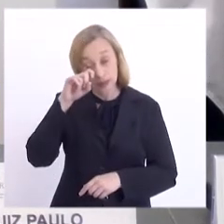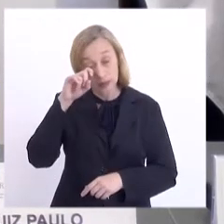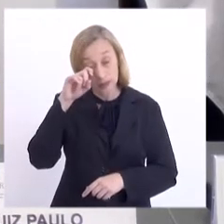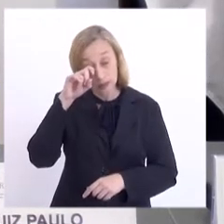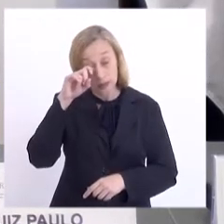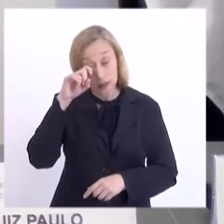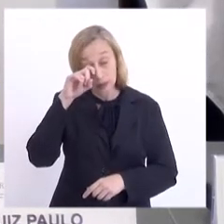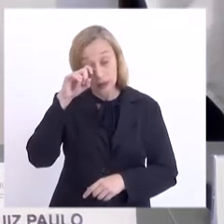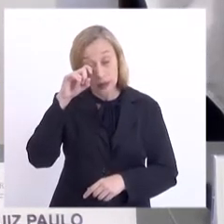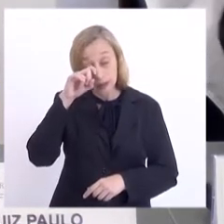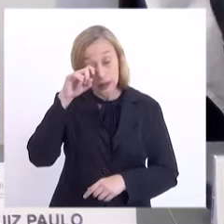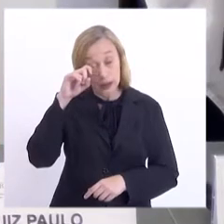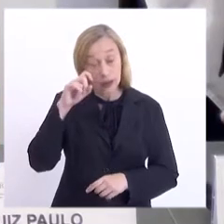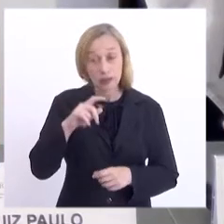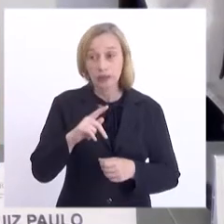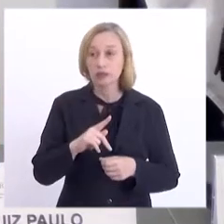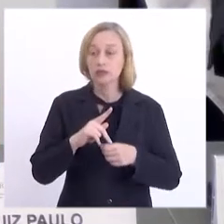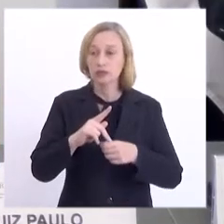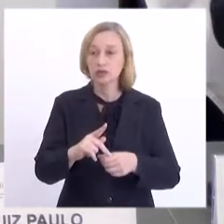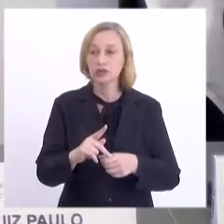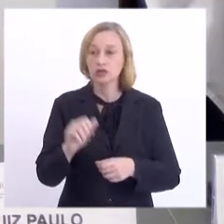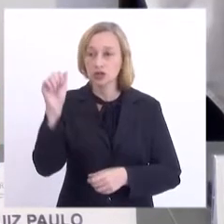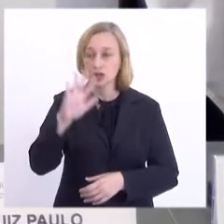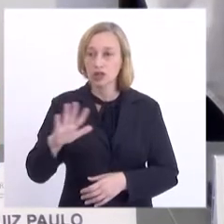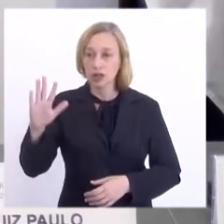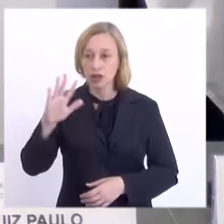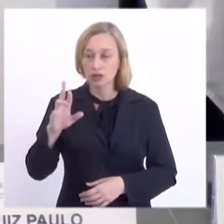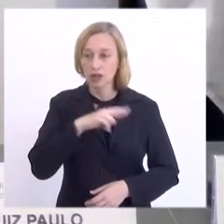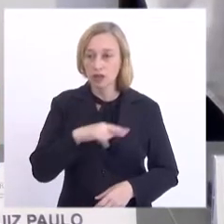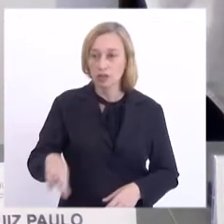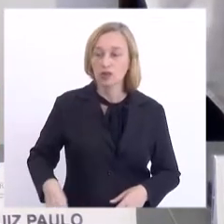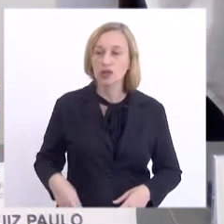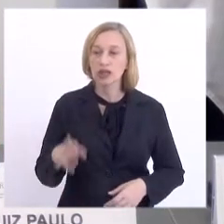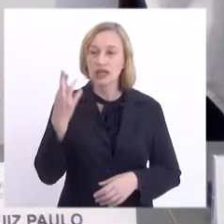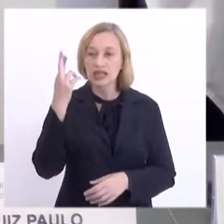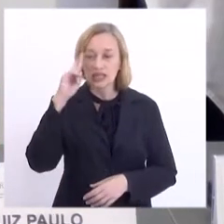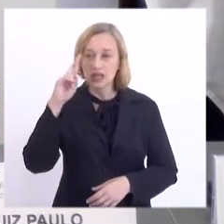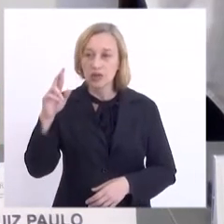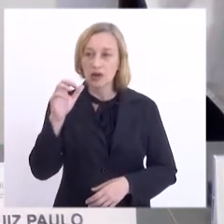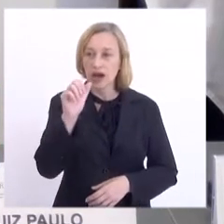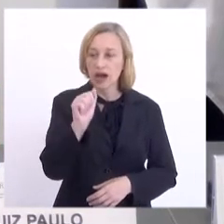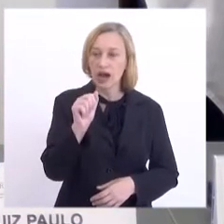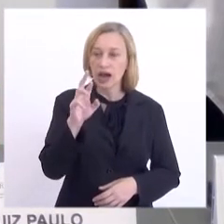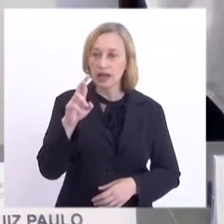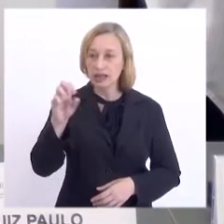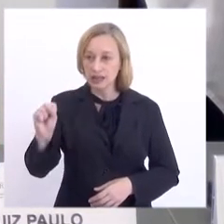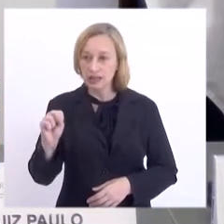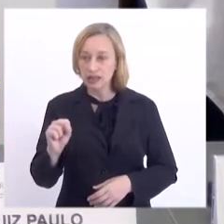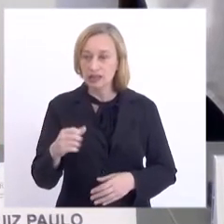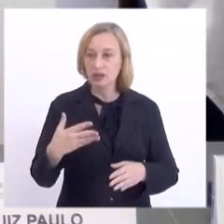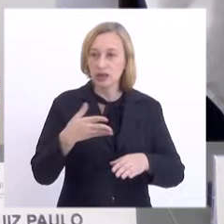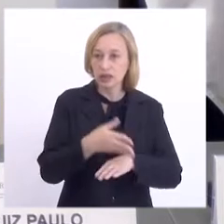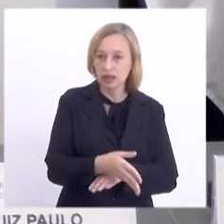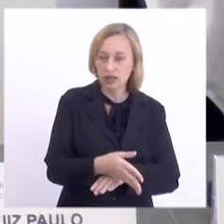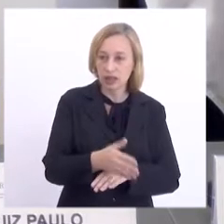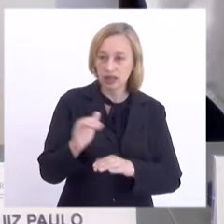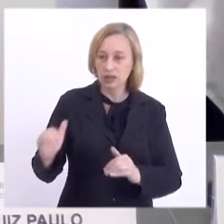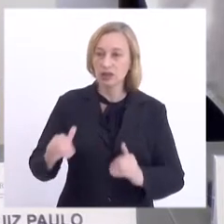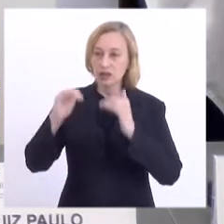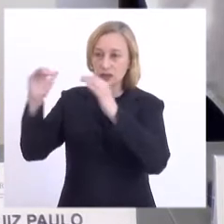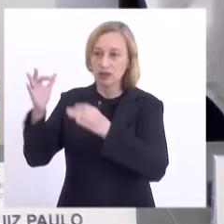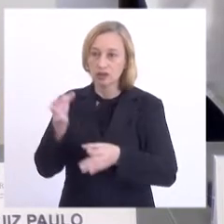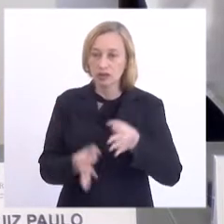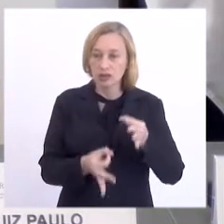procurador Regional da República o senhor áreas deu entrada no Supremo uma ação de um